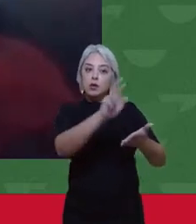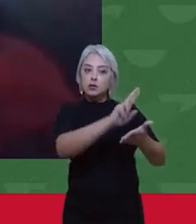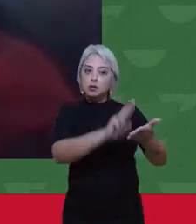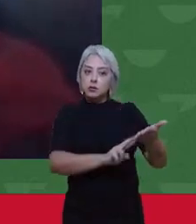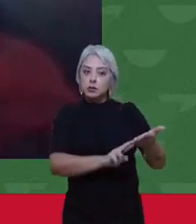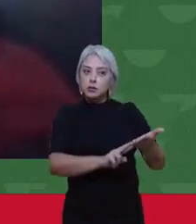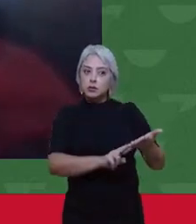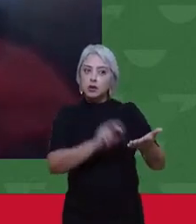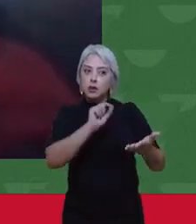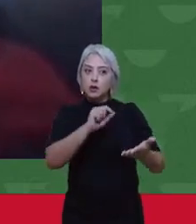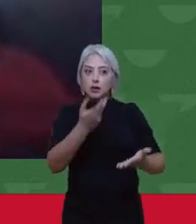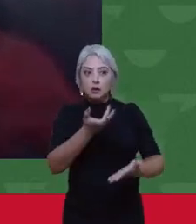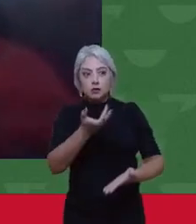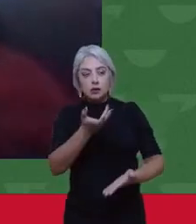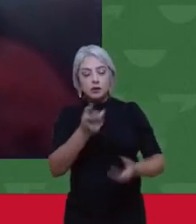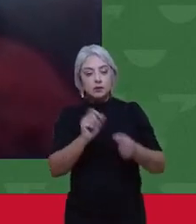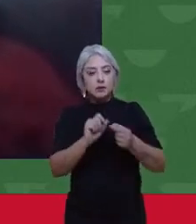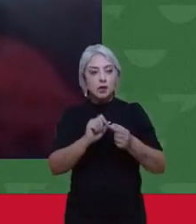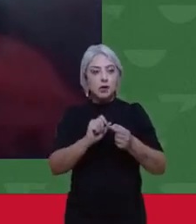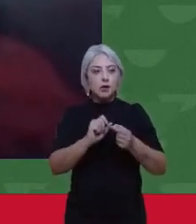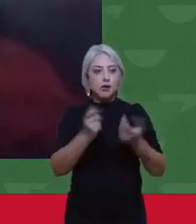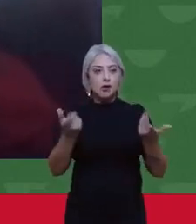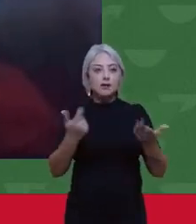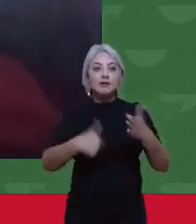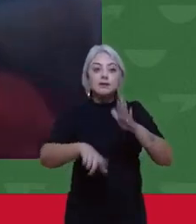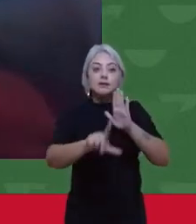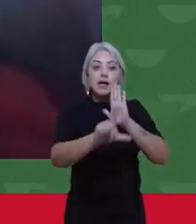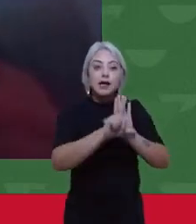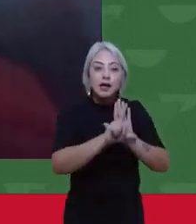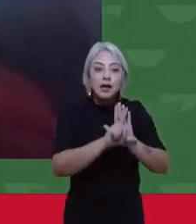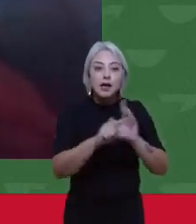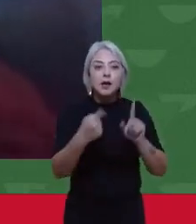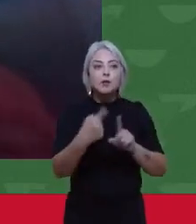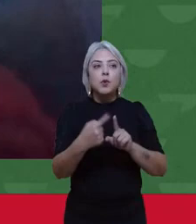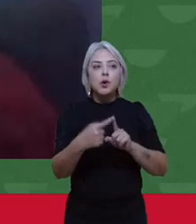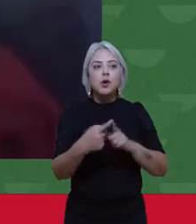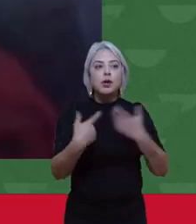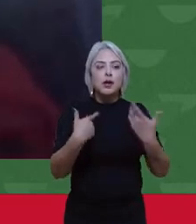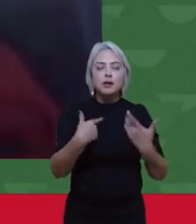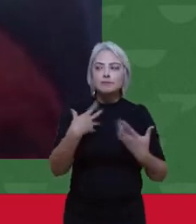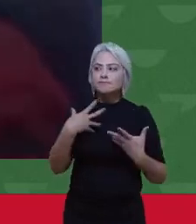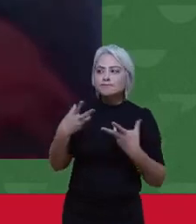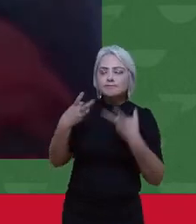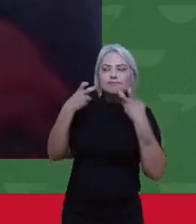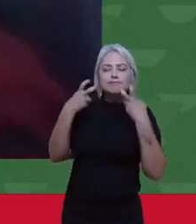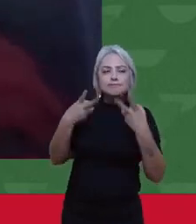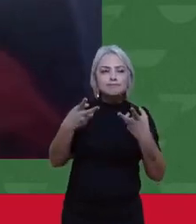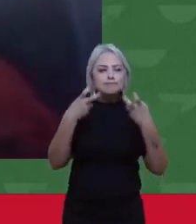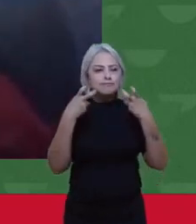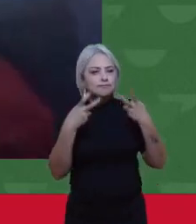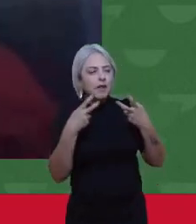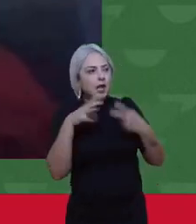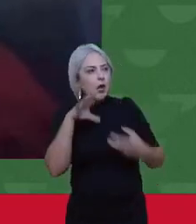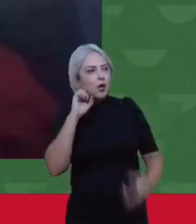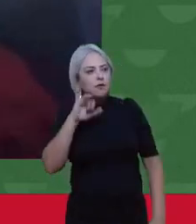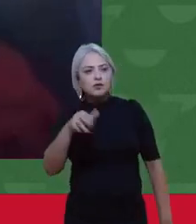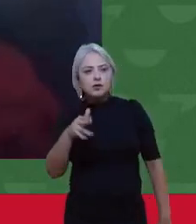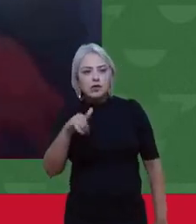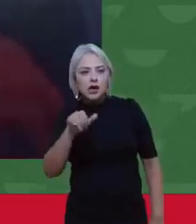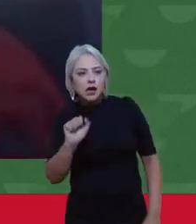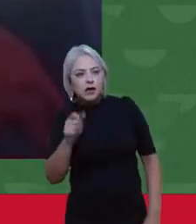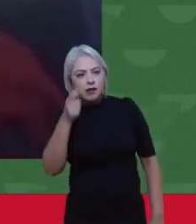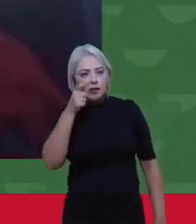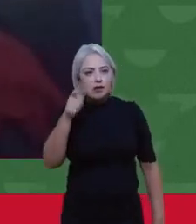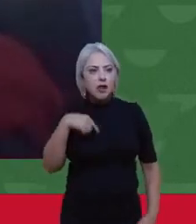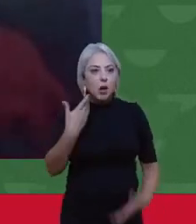é justamente o que nós queremos fazer agora, através de lei. Porque também a gente foi se dando conta, eu vi no Janaína, todos os que nos